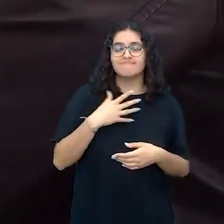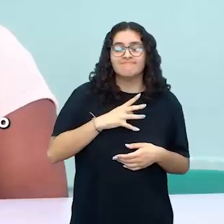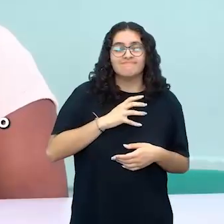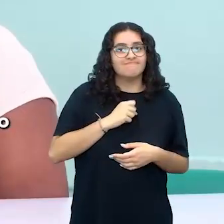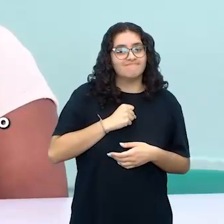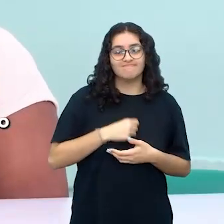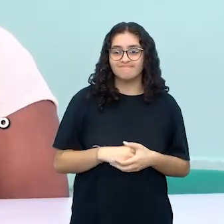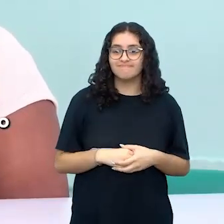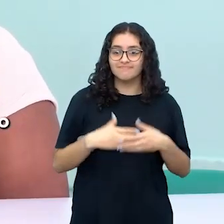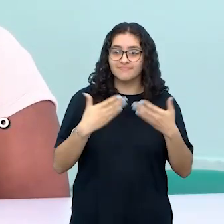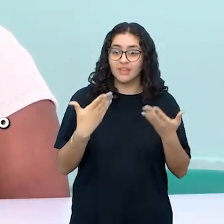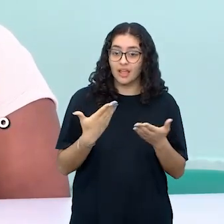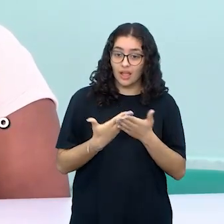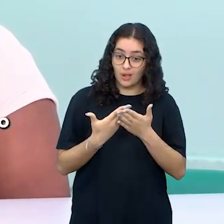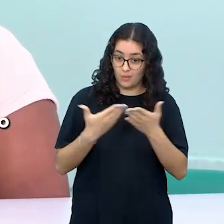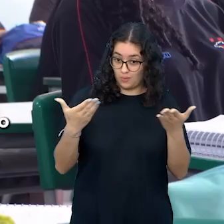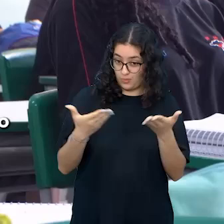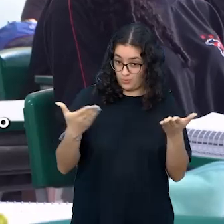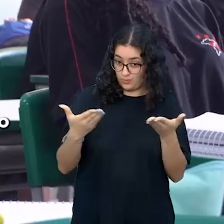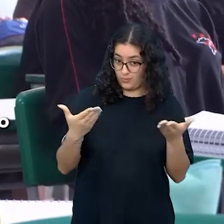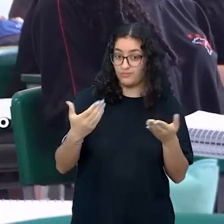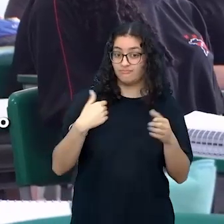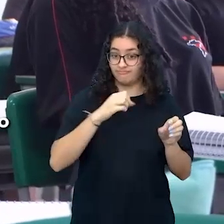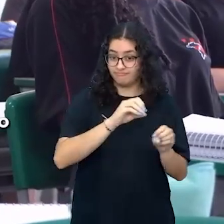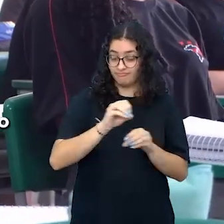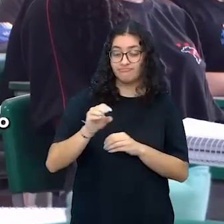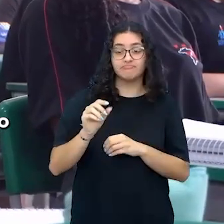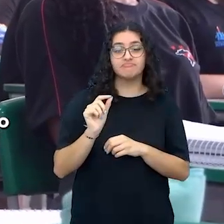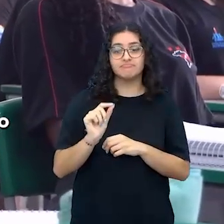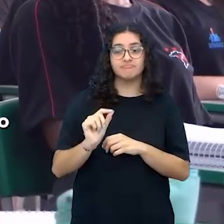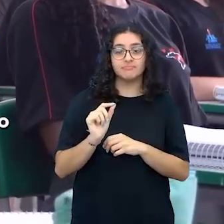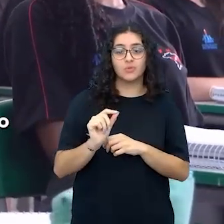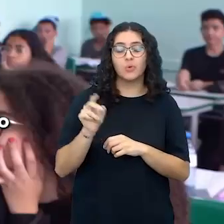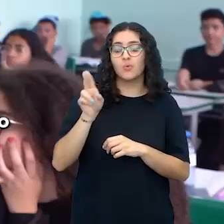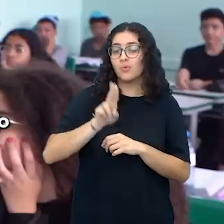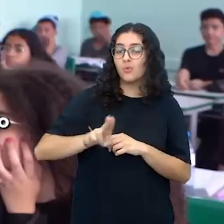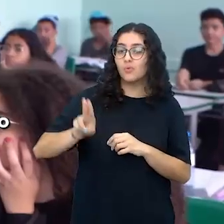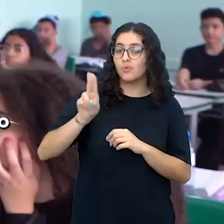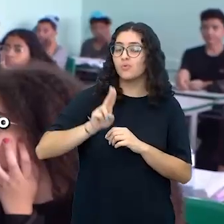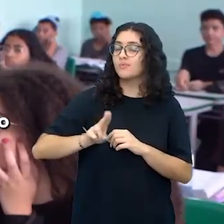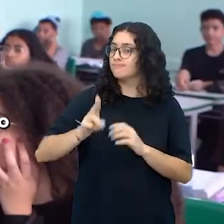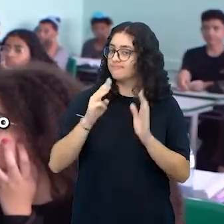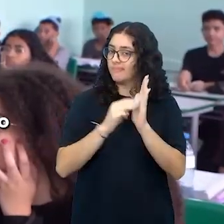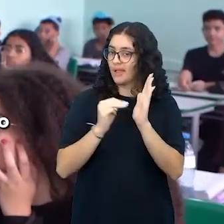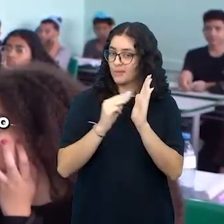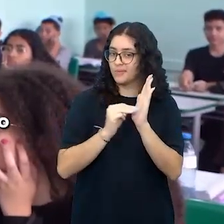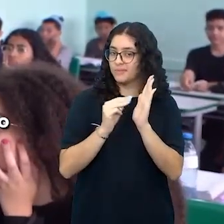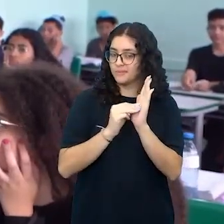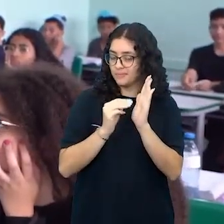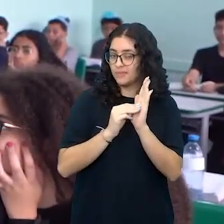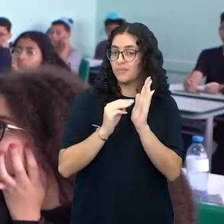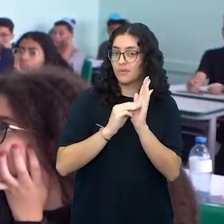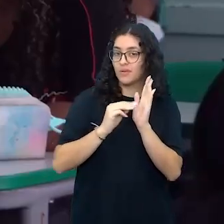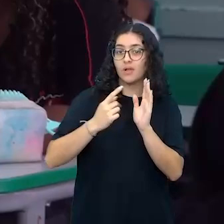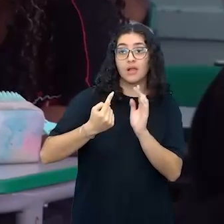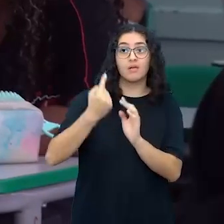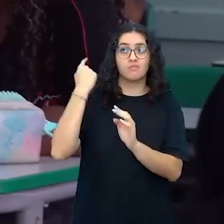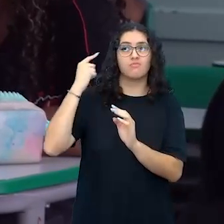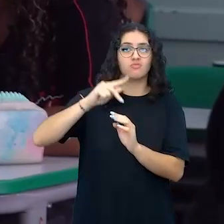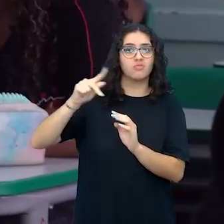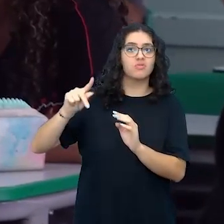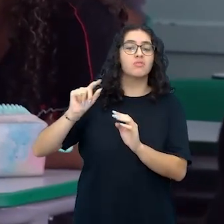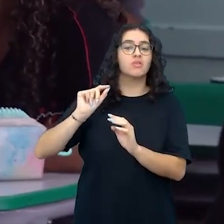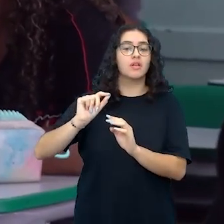inspiração. Hoje, nas minhas aulas, eu utilizo o método que as minhas professoras utilizavam, que